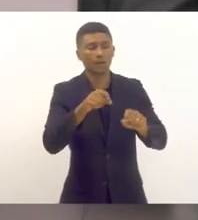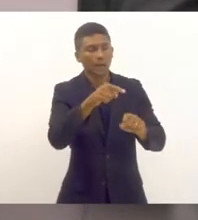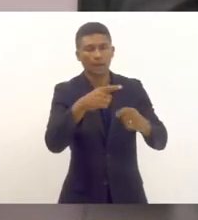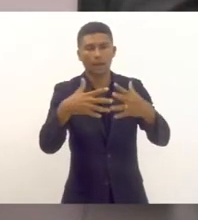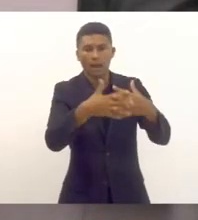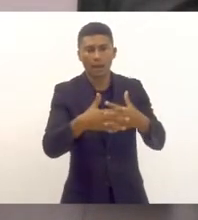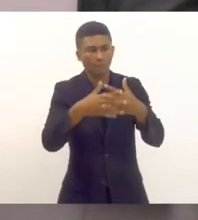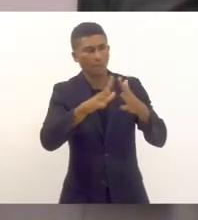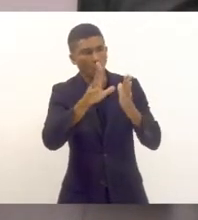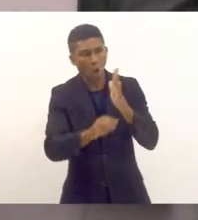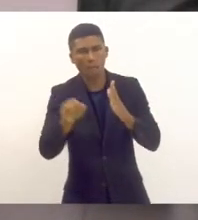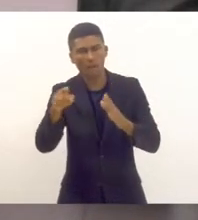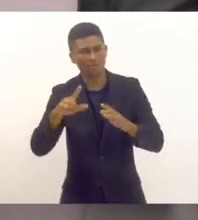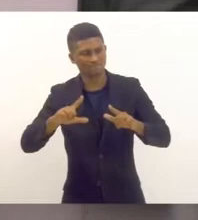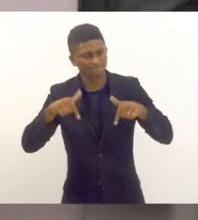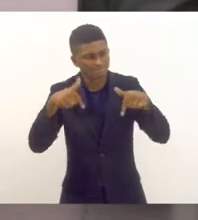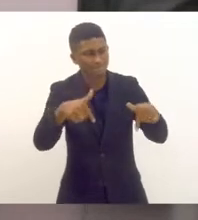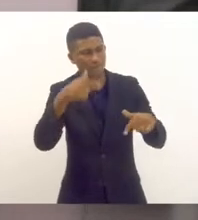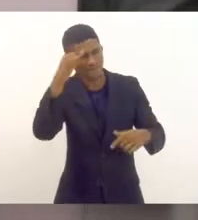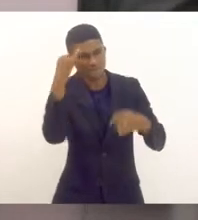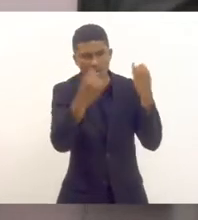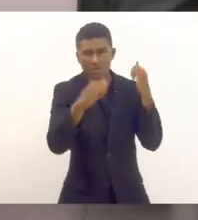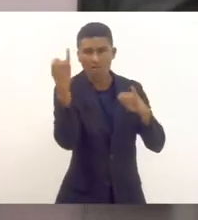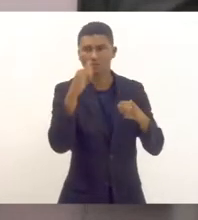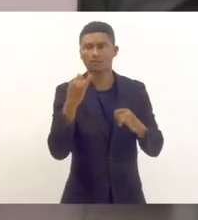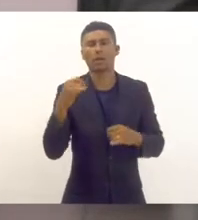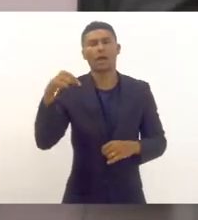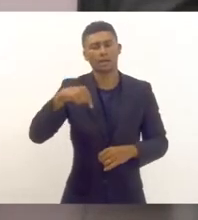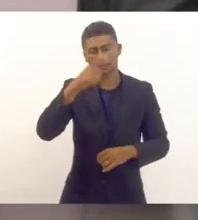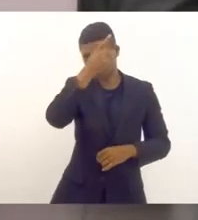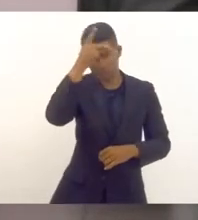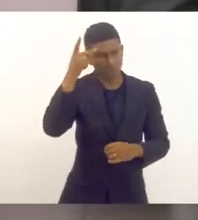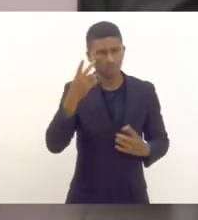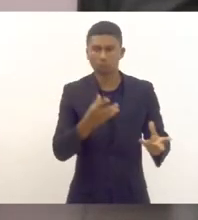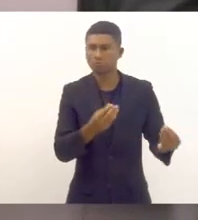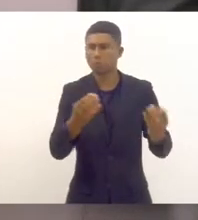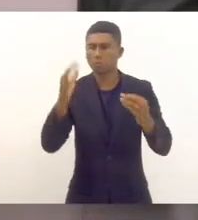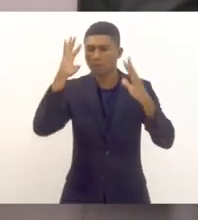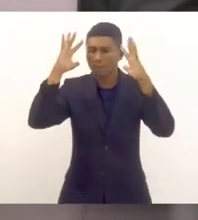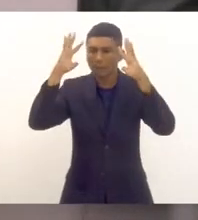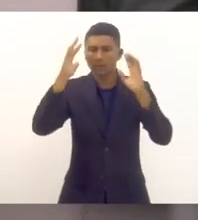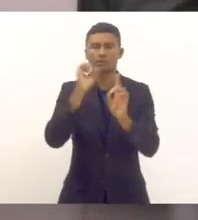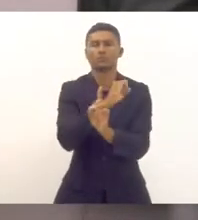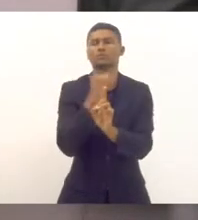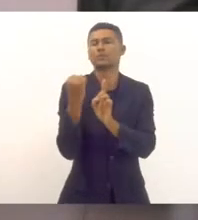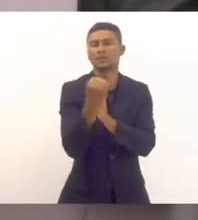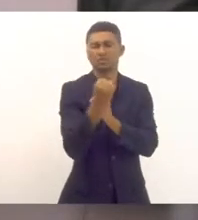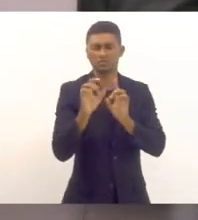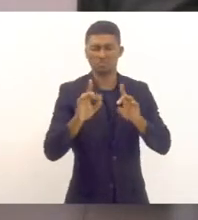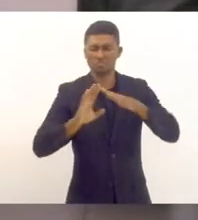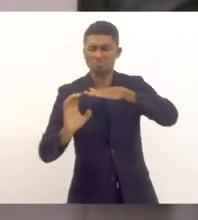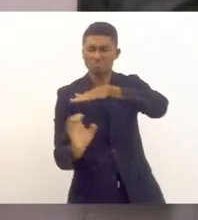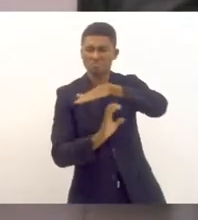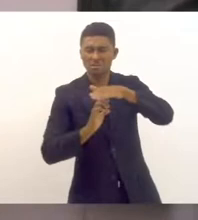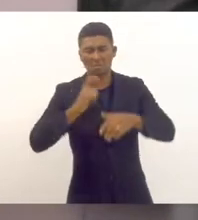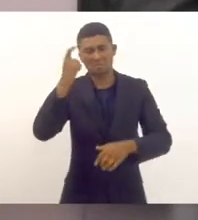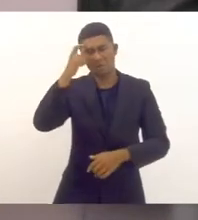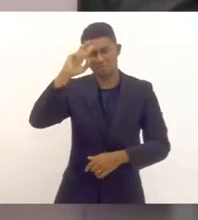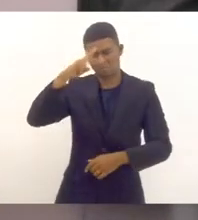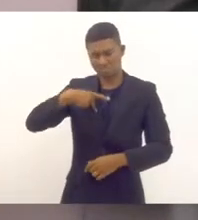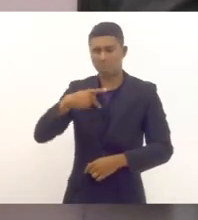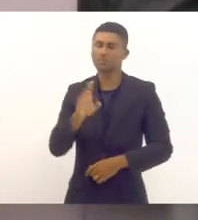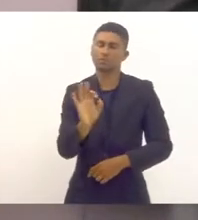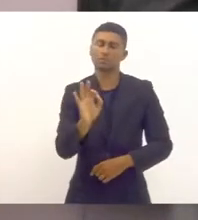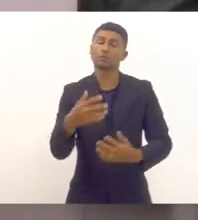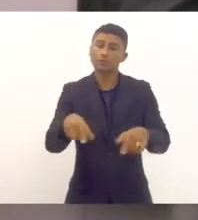temos pessoas aqui que pensam na sociedade em geral, e não apenas na sua empresa e na sua atividade. E penso também nos trabalhadores que